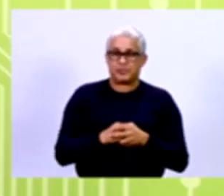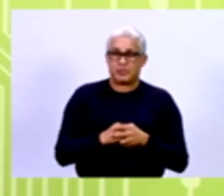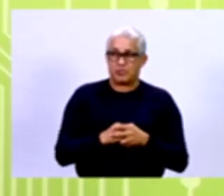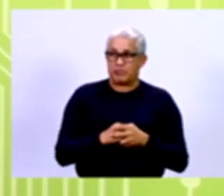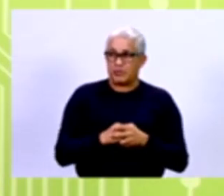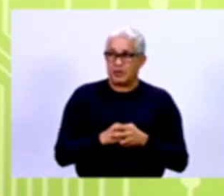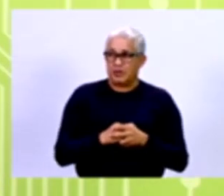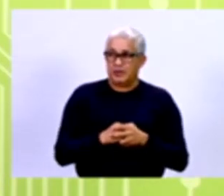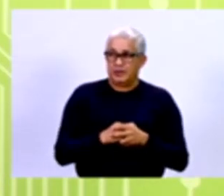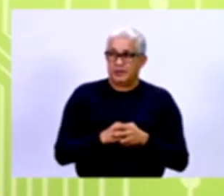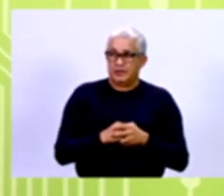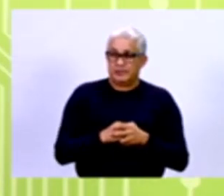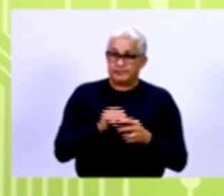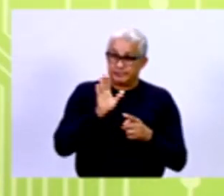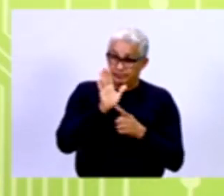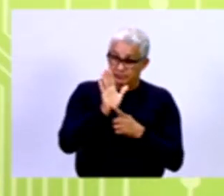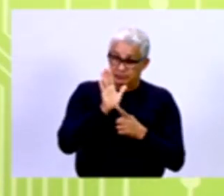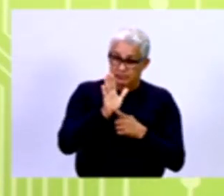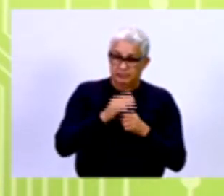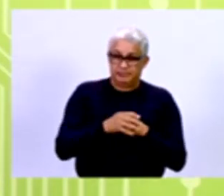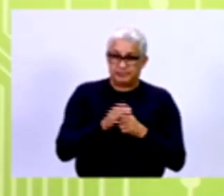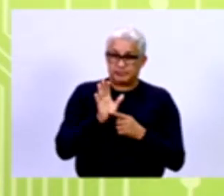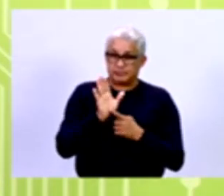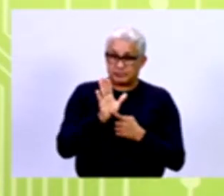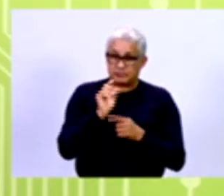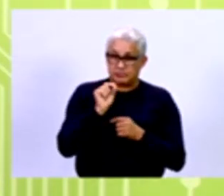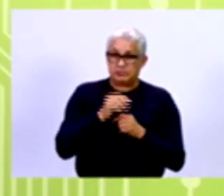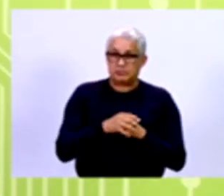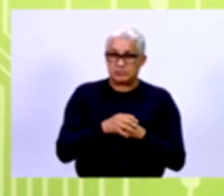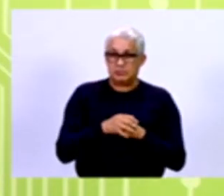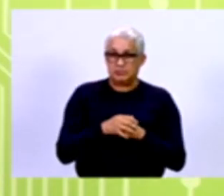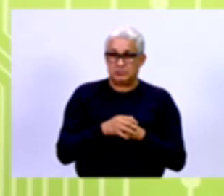nós procuramos mostrar,